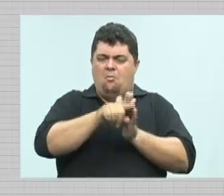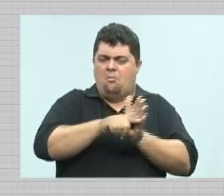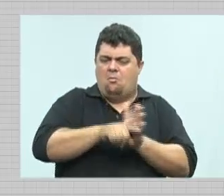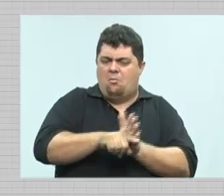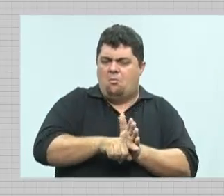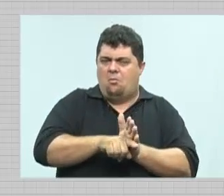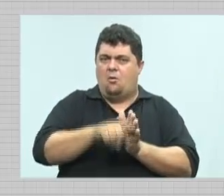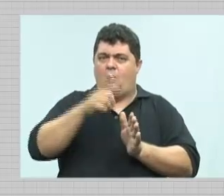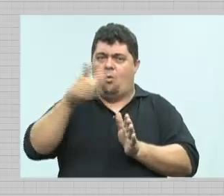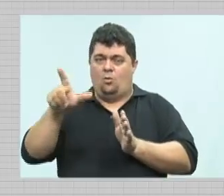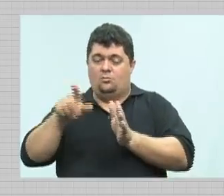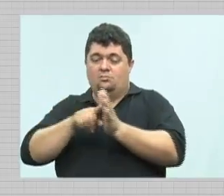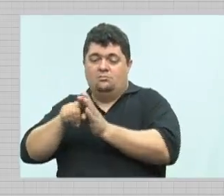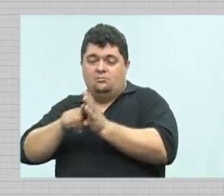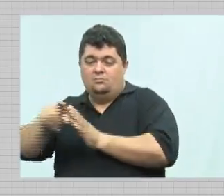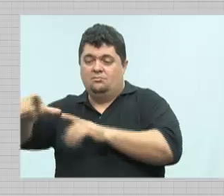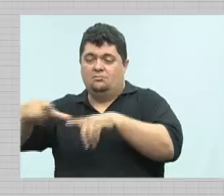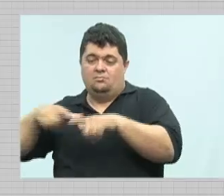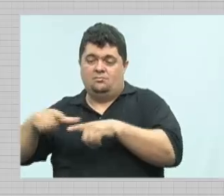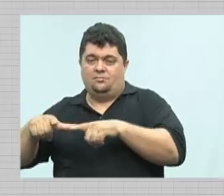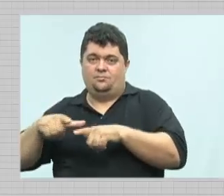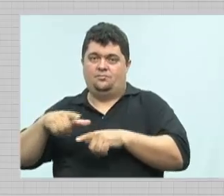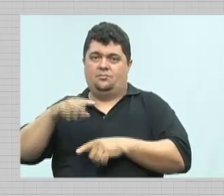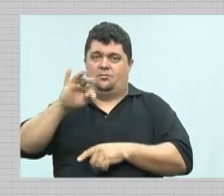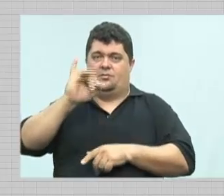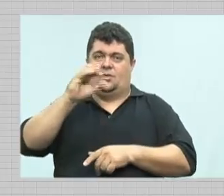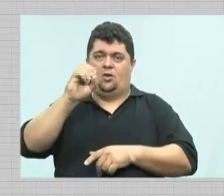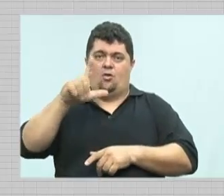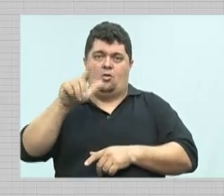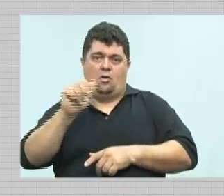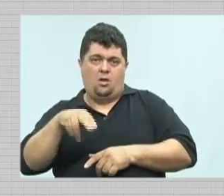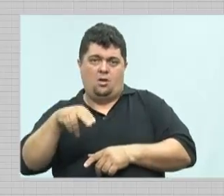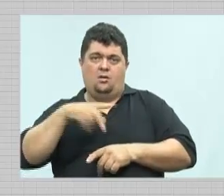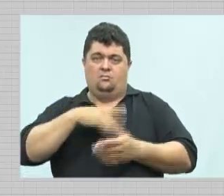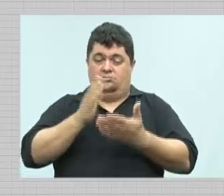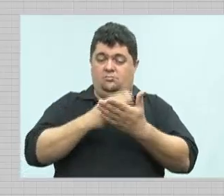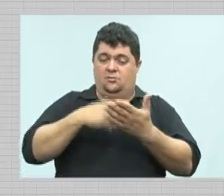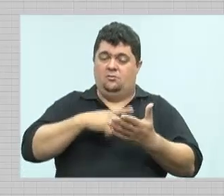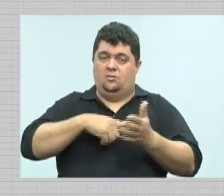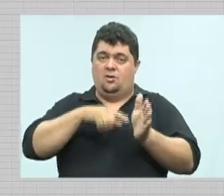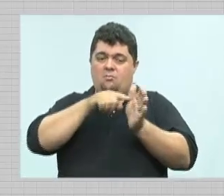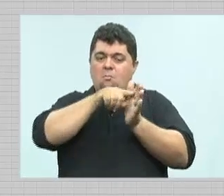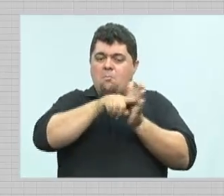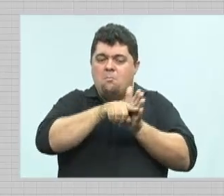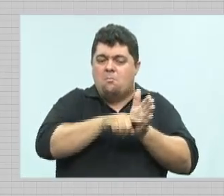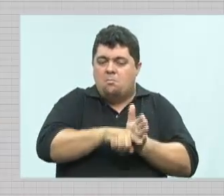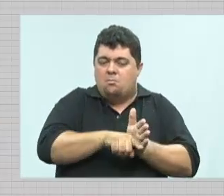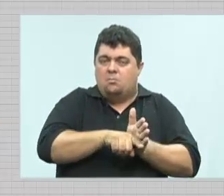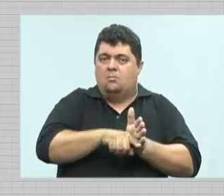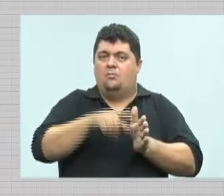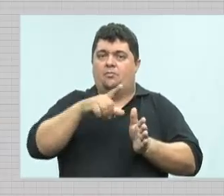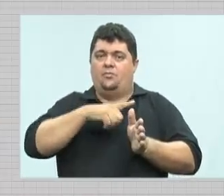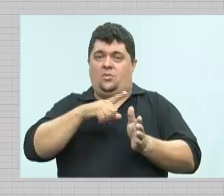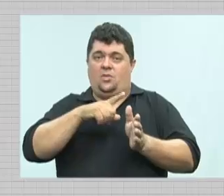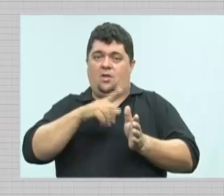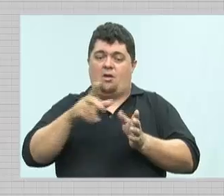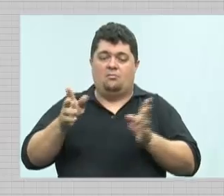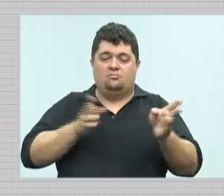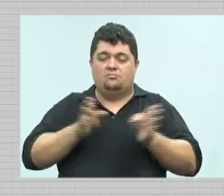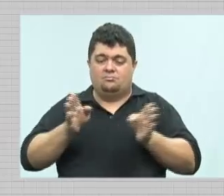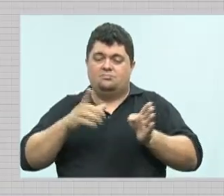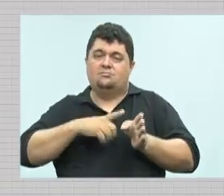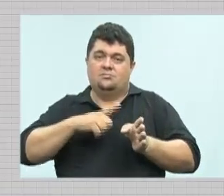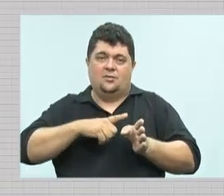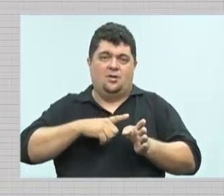outros pesquisa e intervenção. Tiolan, por exemplo, em suas obras, ele trabalha com a ideia de pesquisação. Ambas têm, por